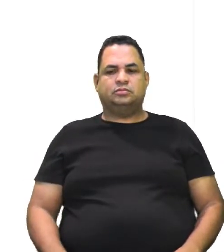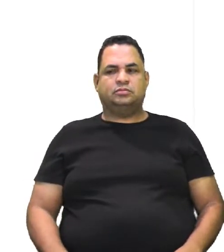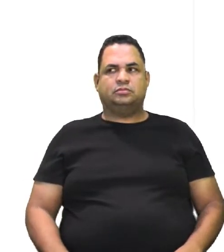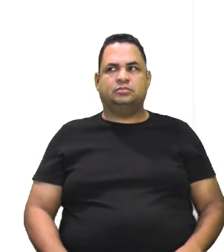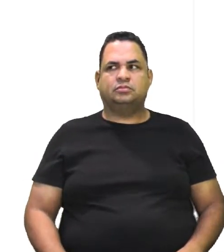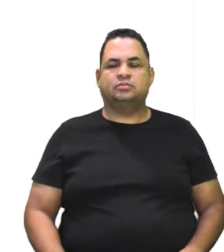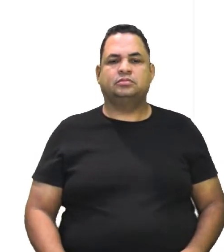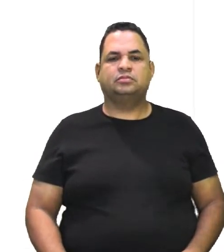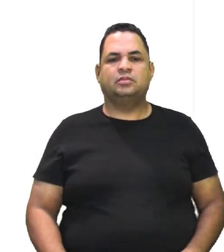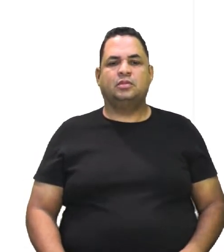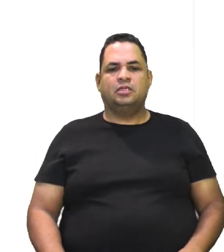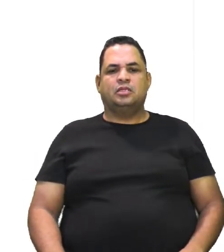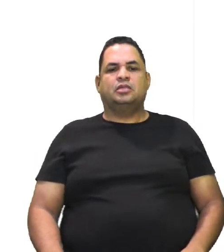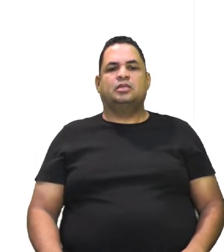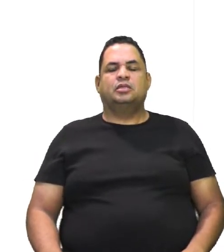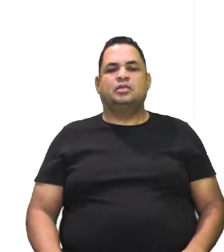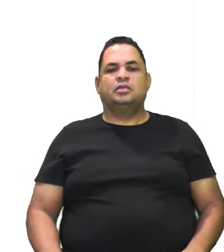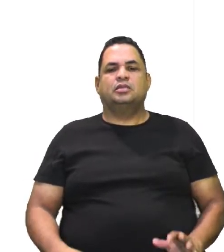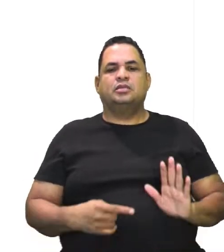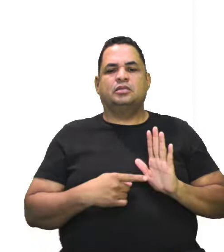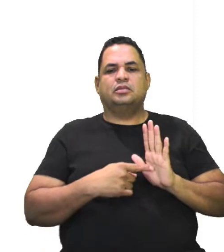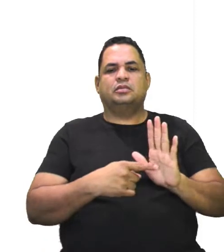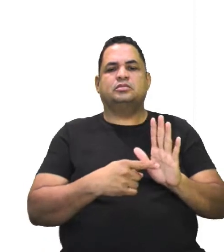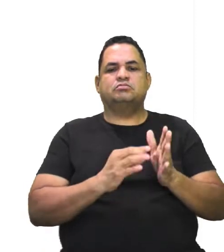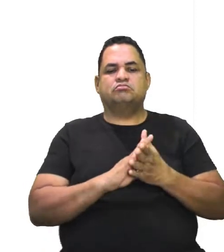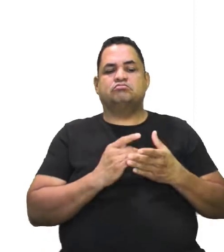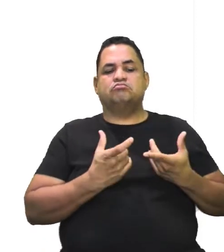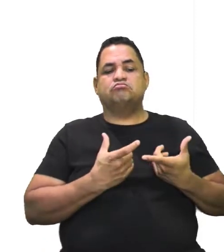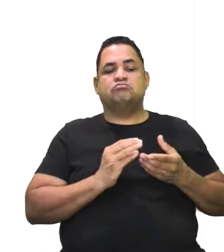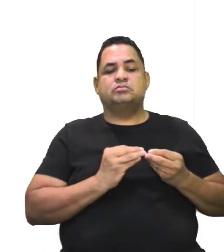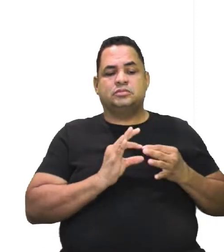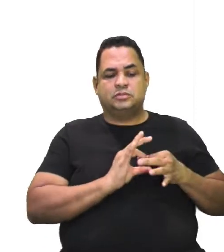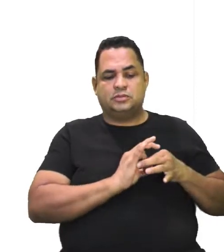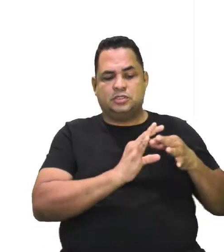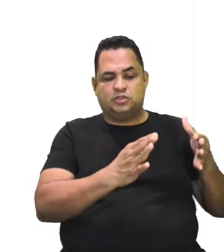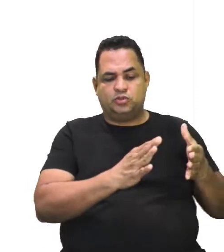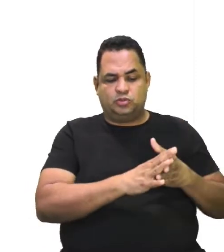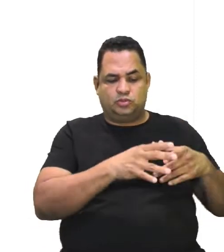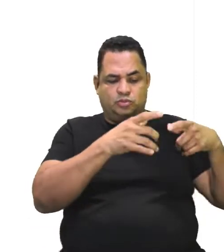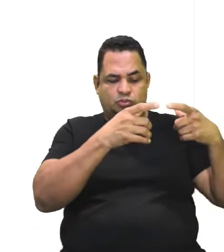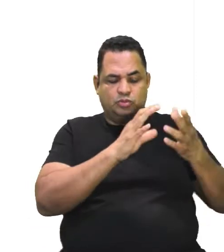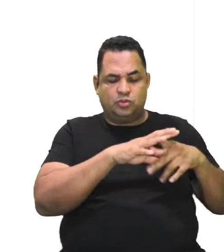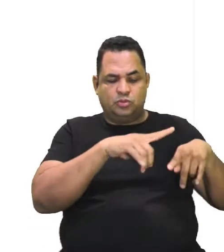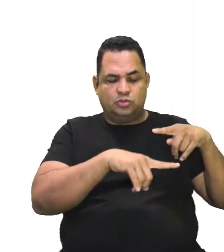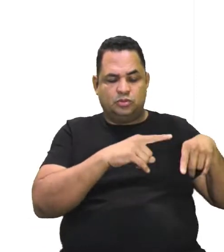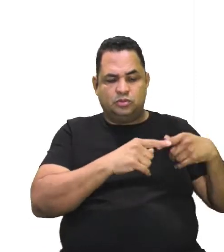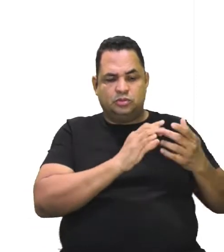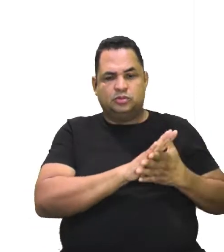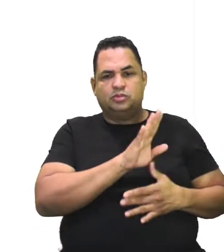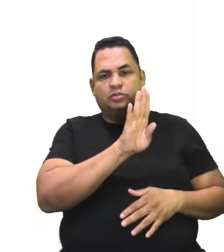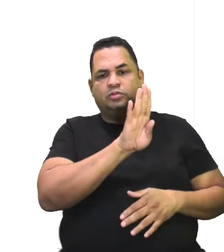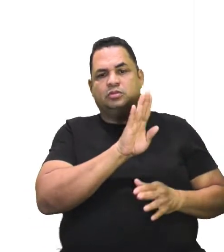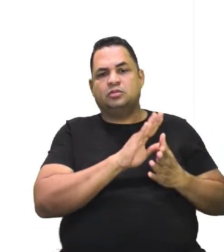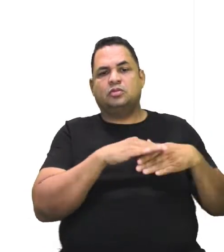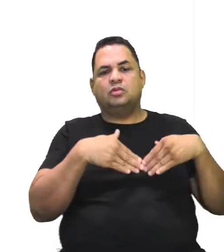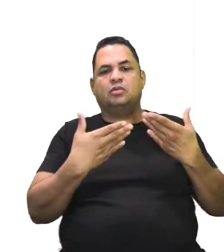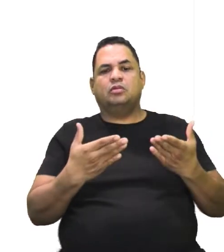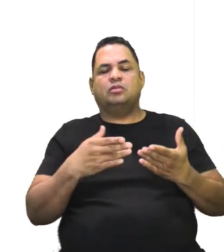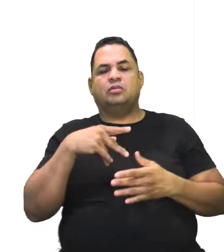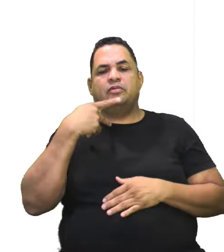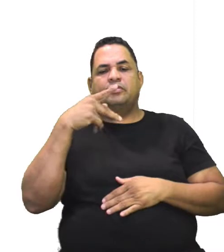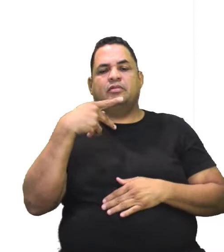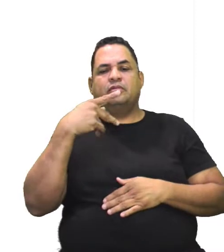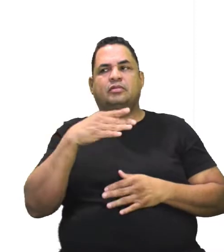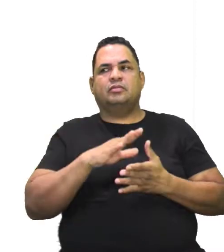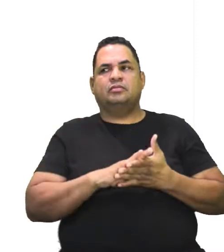quer indicar para algum amigo que deixou um objeto nesse ponto B. Qual a coordenada você vai dizer